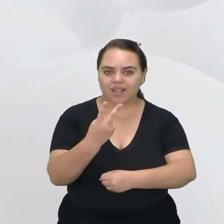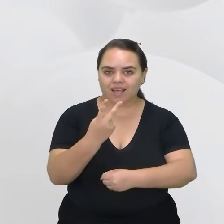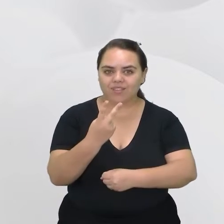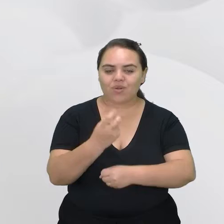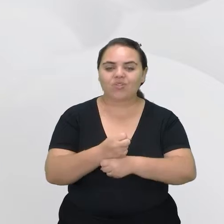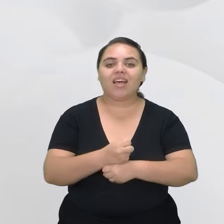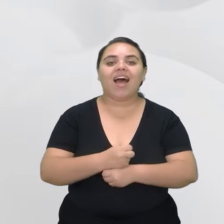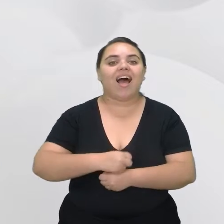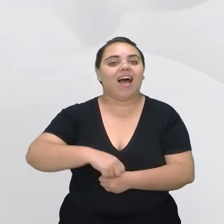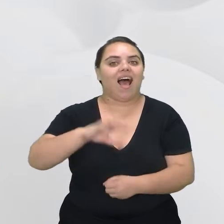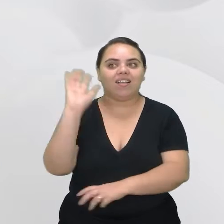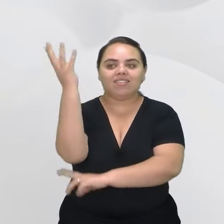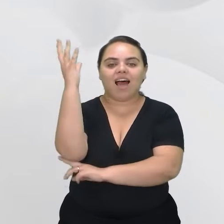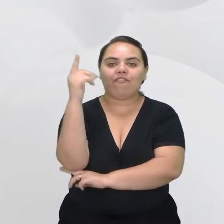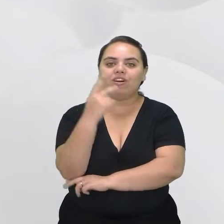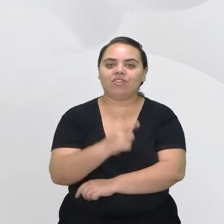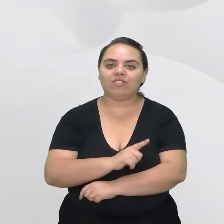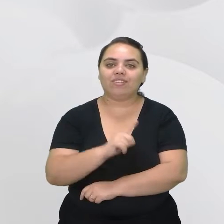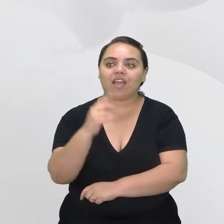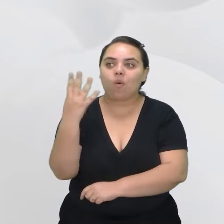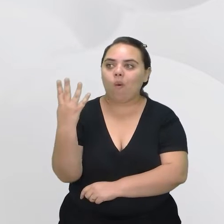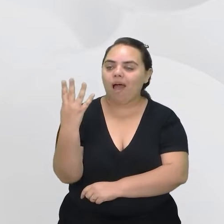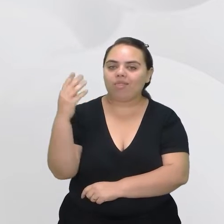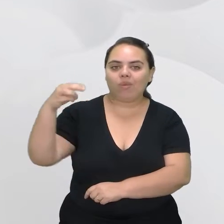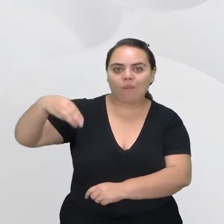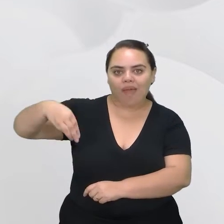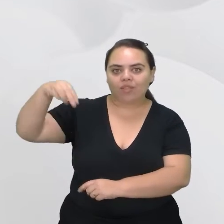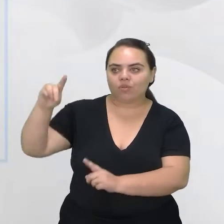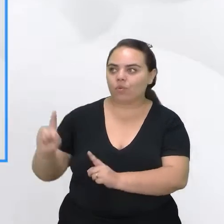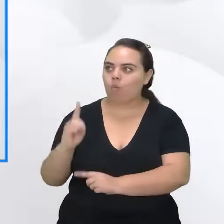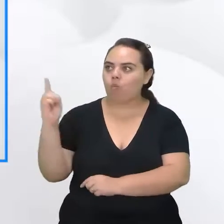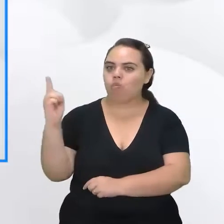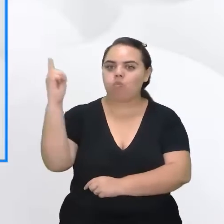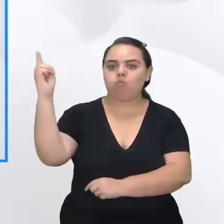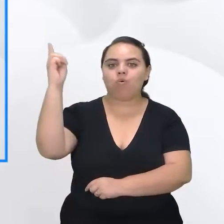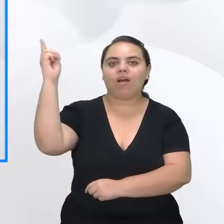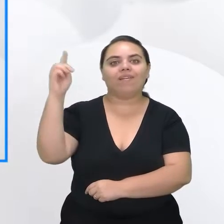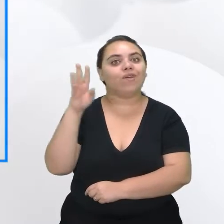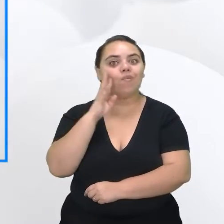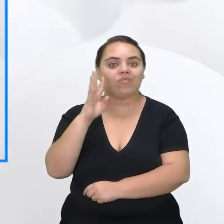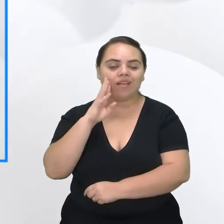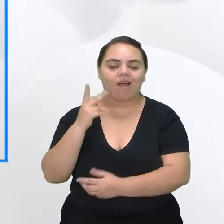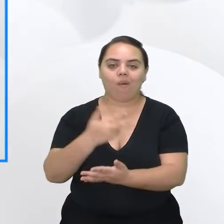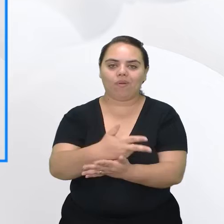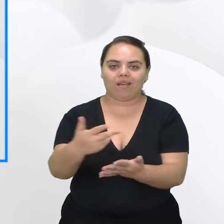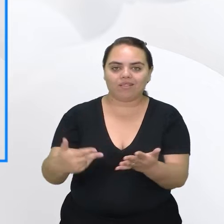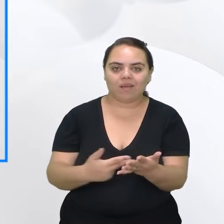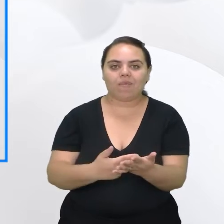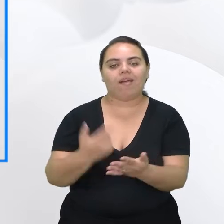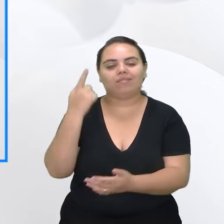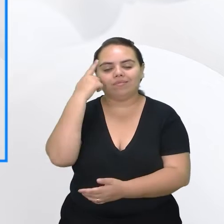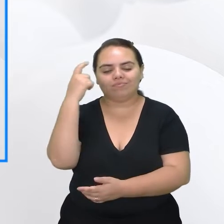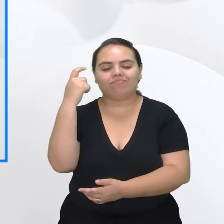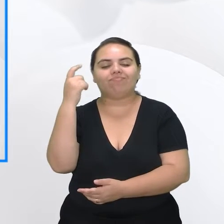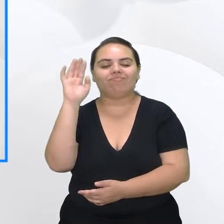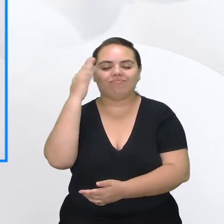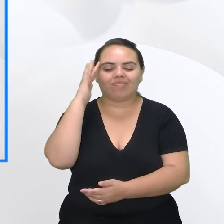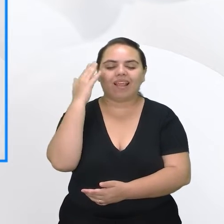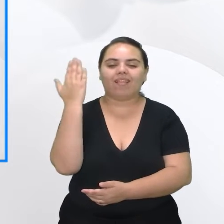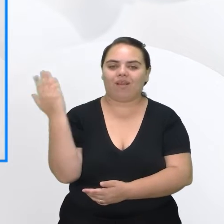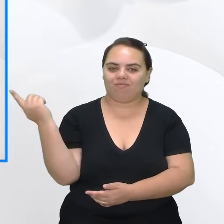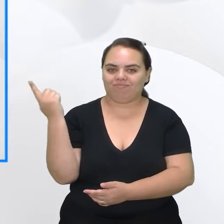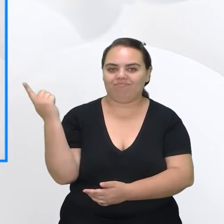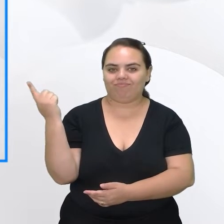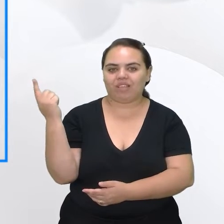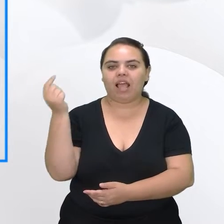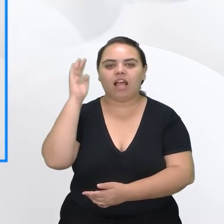metros de altura, né? Então é muito bacana porque essa imagem ilustra esse entendimento. Então, pela imagem, o que